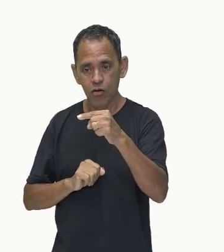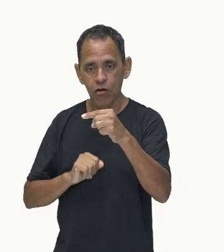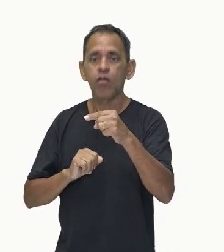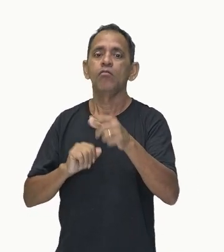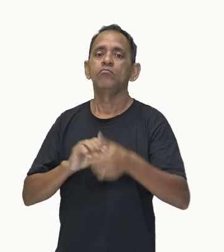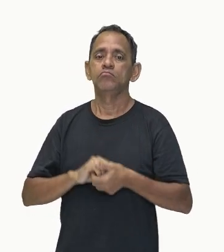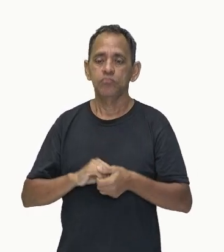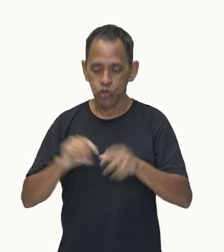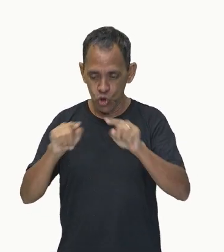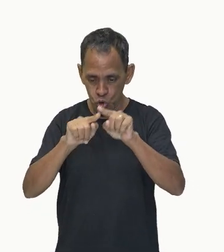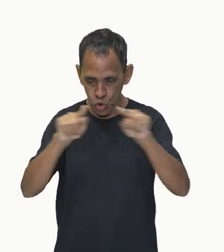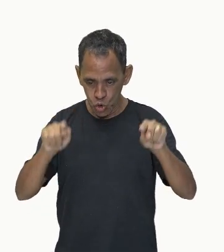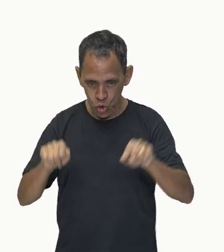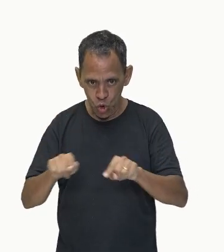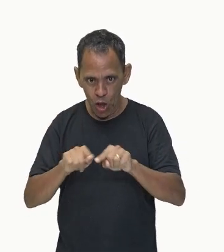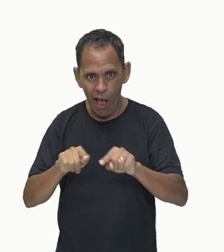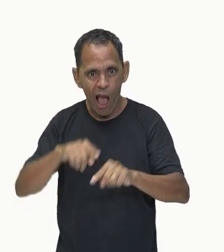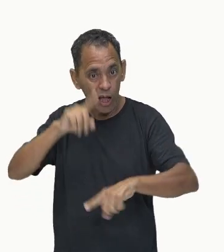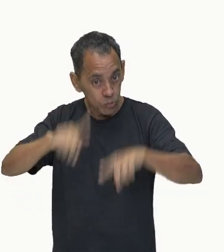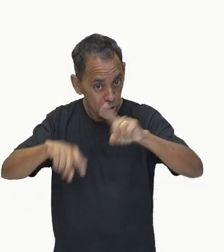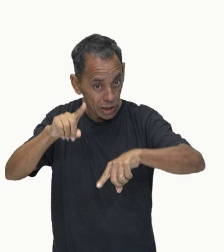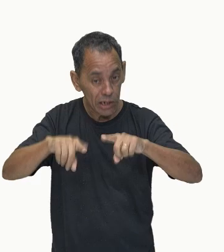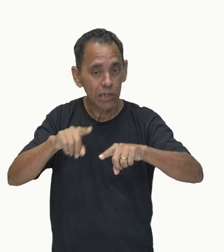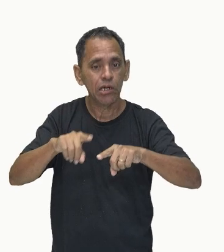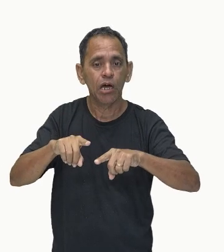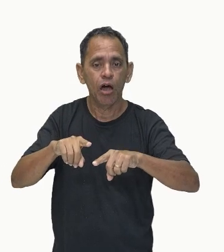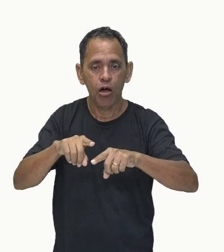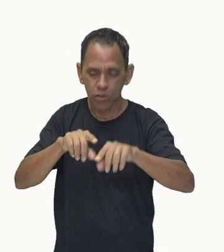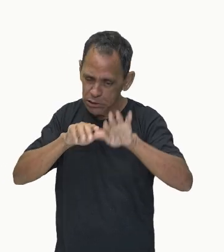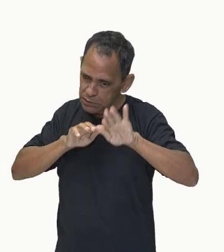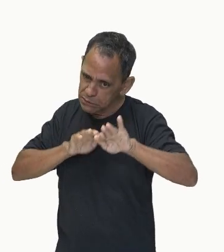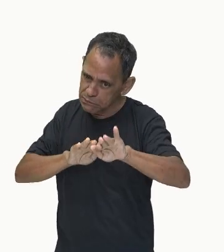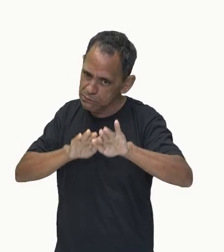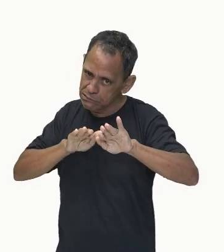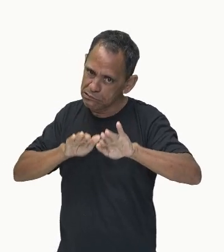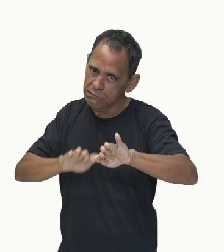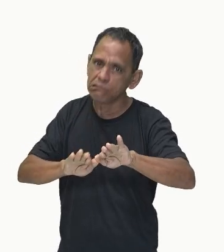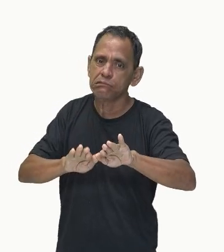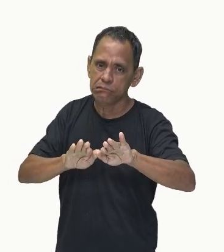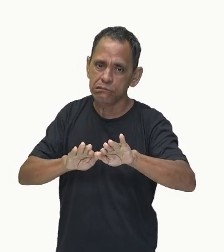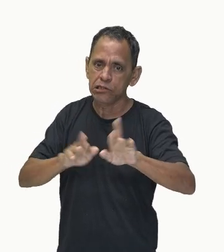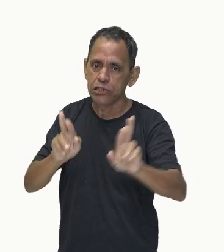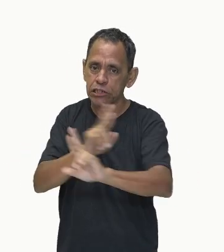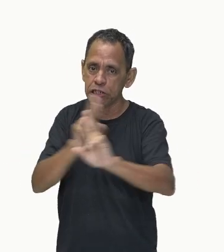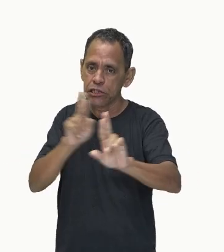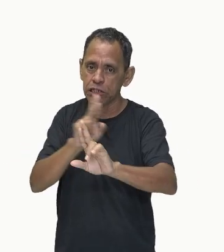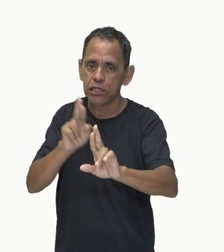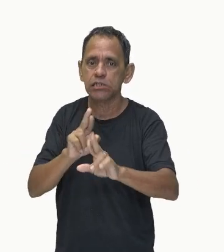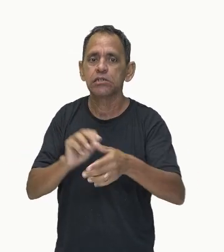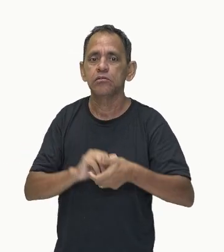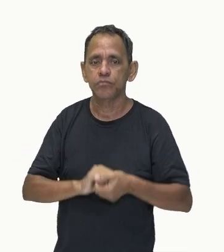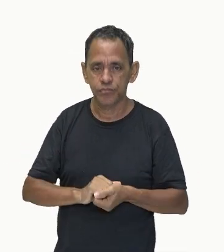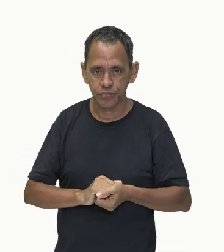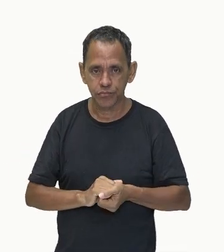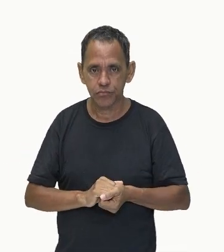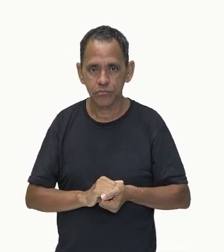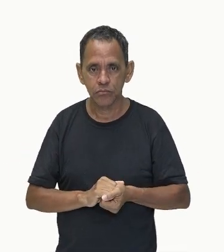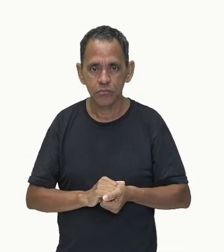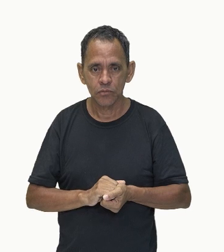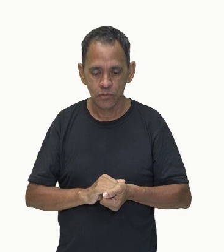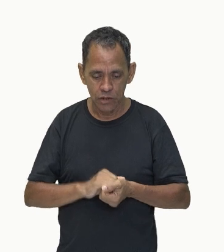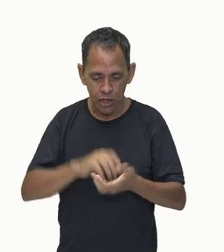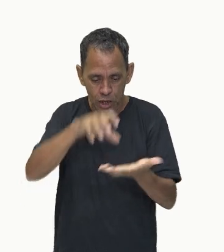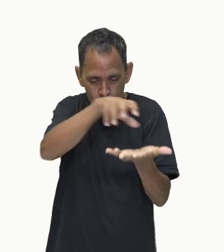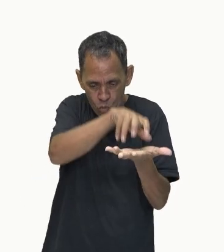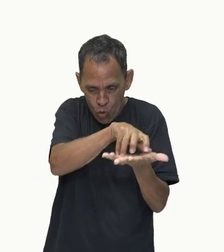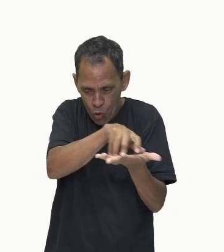ser colocada sob a ação dessa força, ela se desloca uma distância de